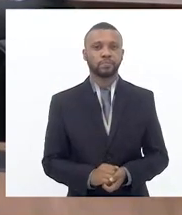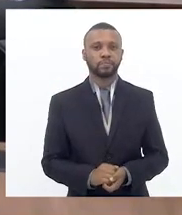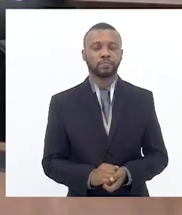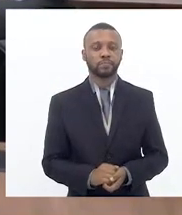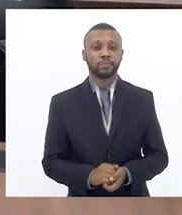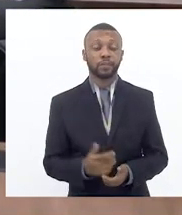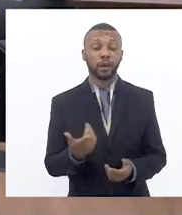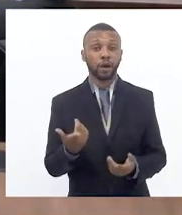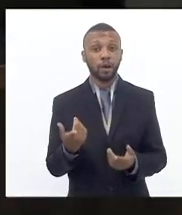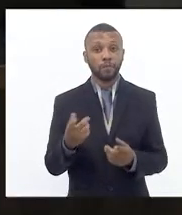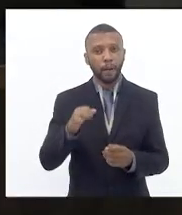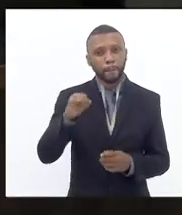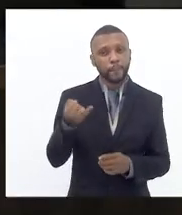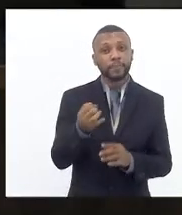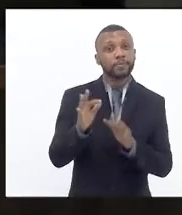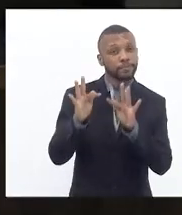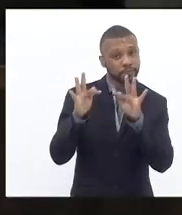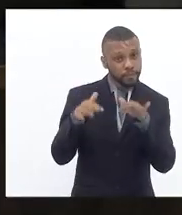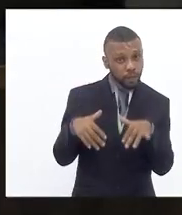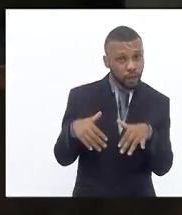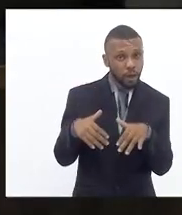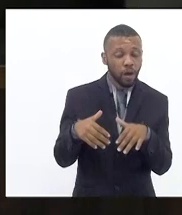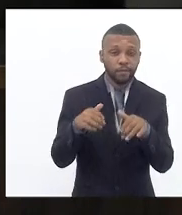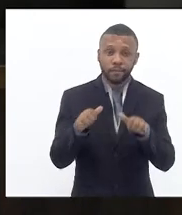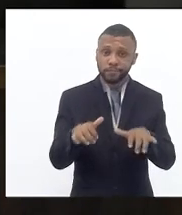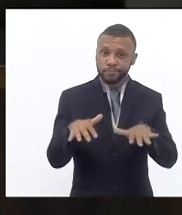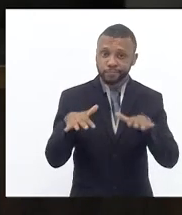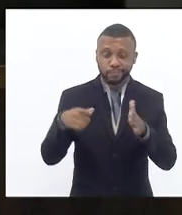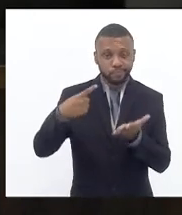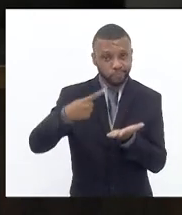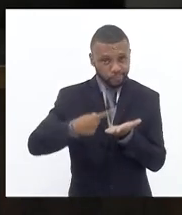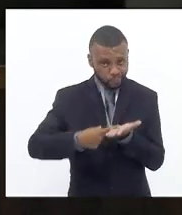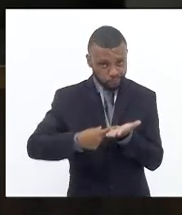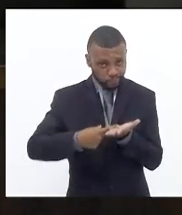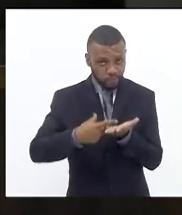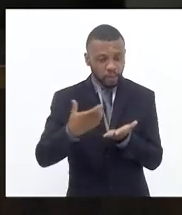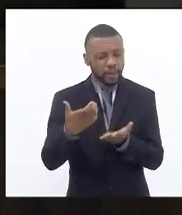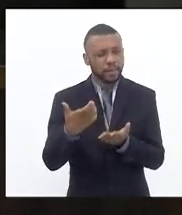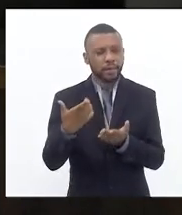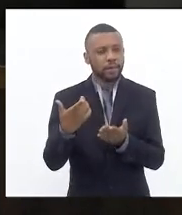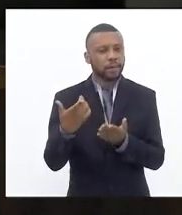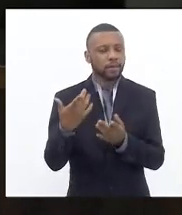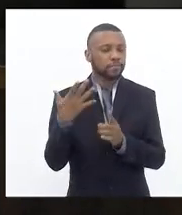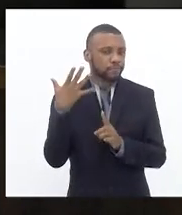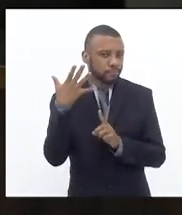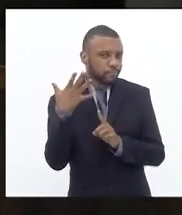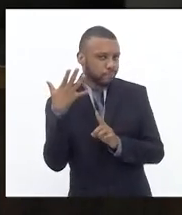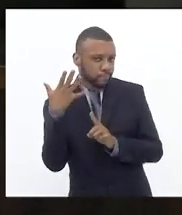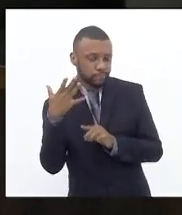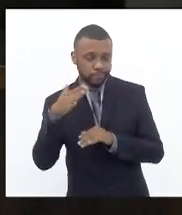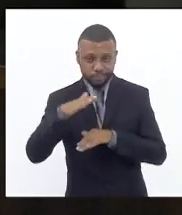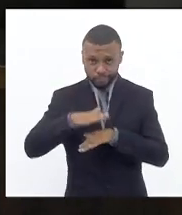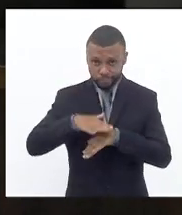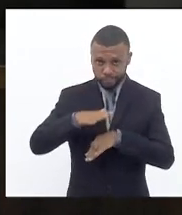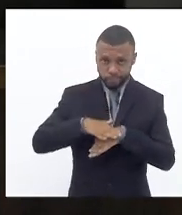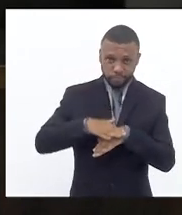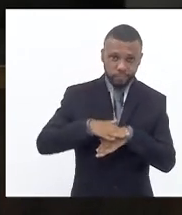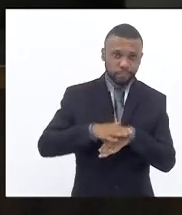fazer a fala final nós vamos ser audiência eu queria eu gostaria de ter feito tá docinha uma uma aliás